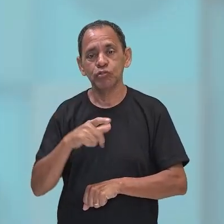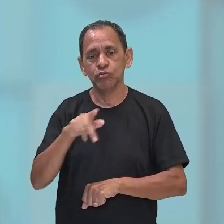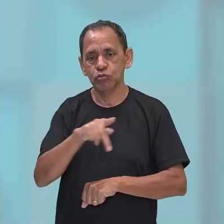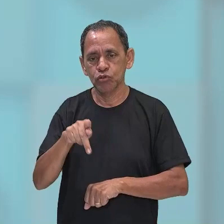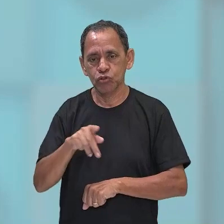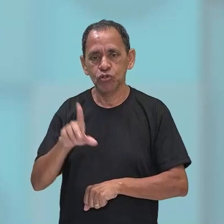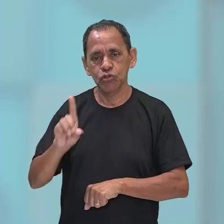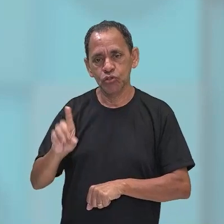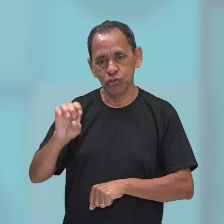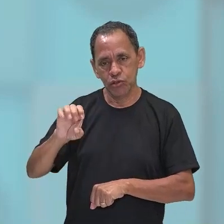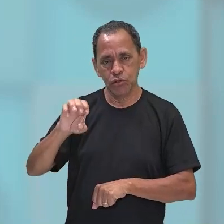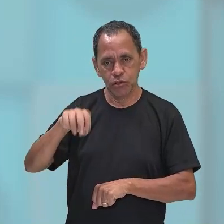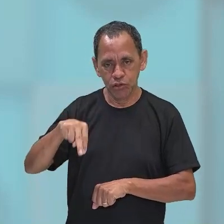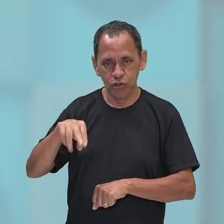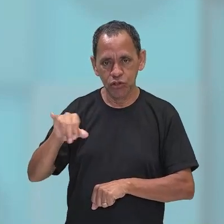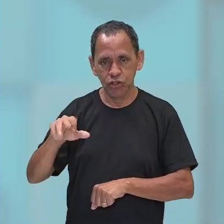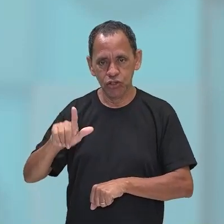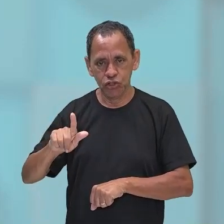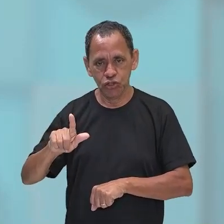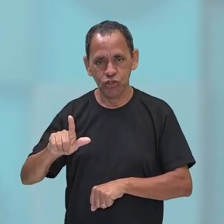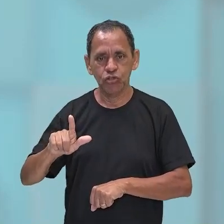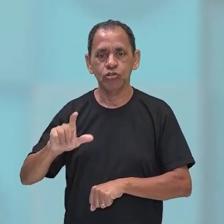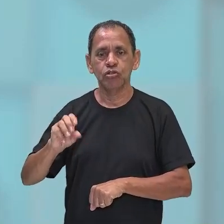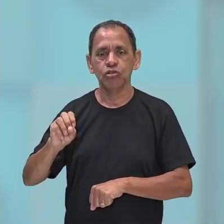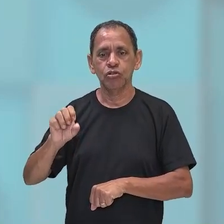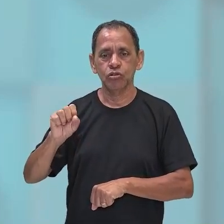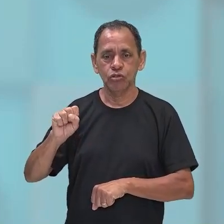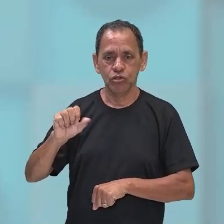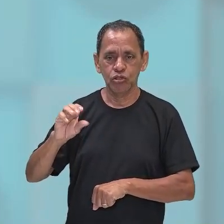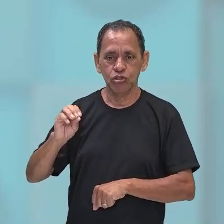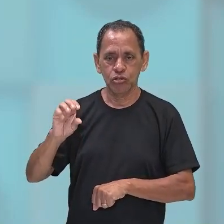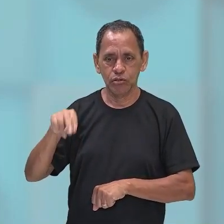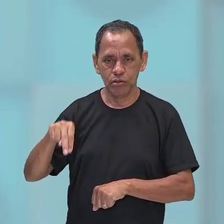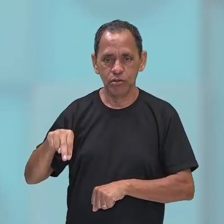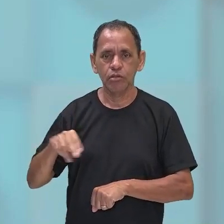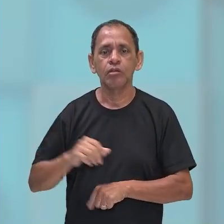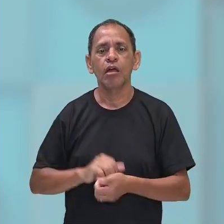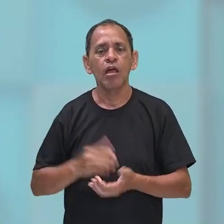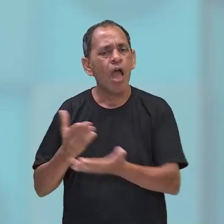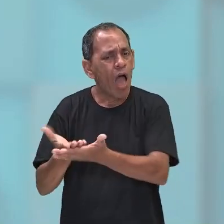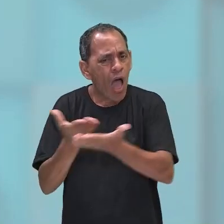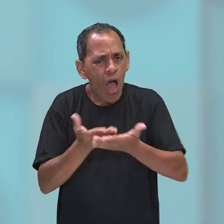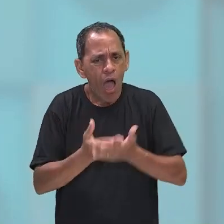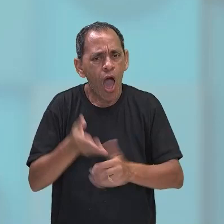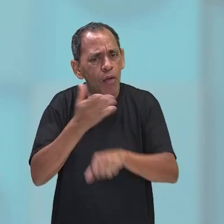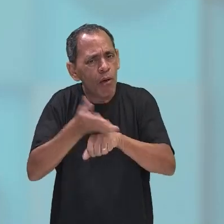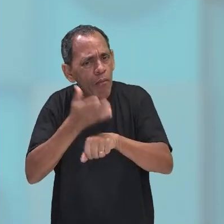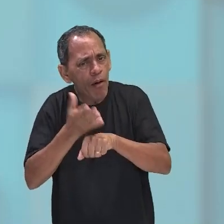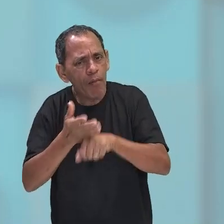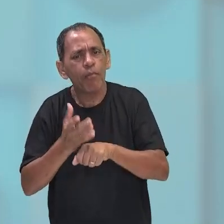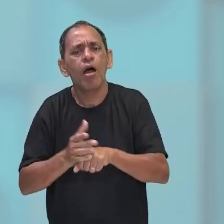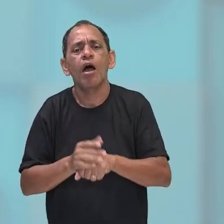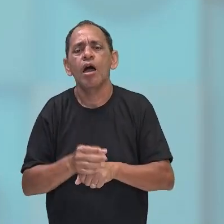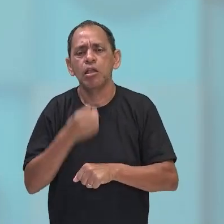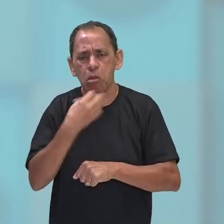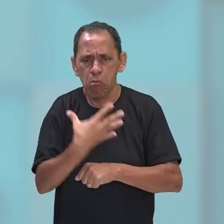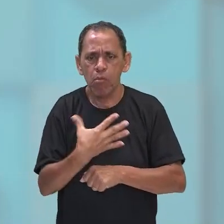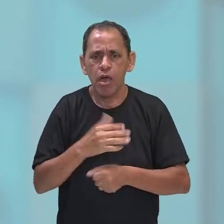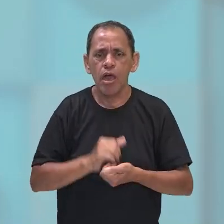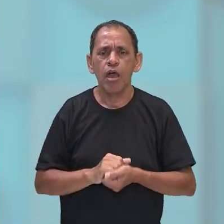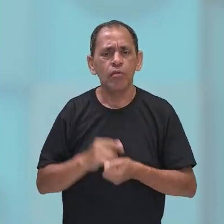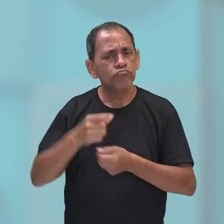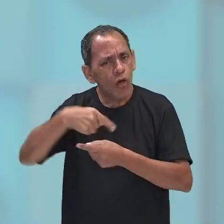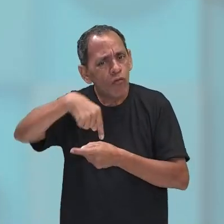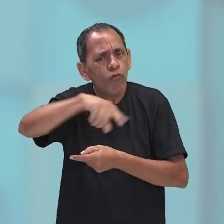e vou acompanhá-los neste momento. Então, temos uma aula preparada com todo carinho, certo? Para vocês